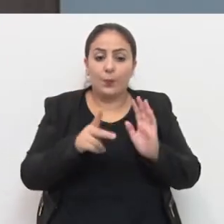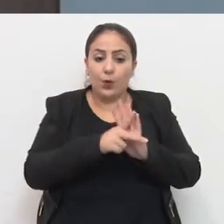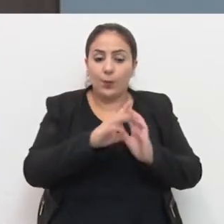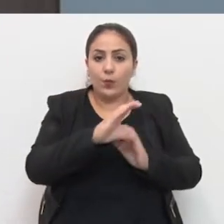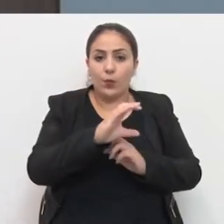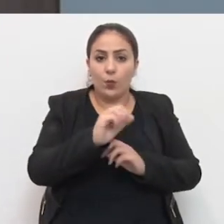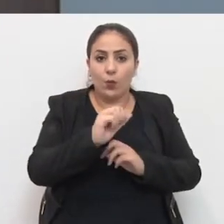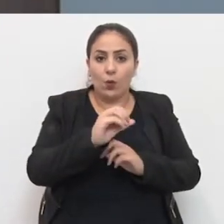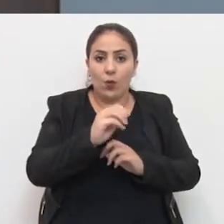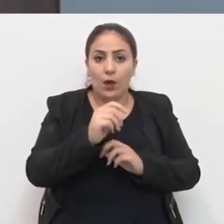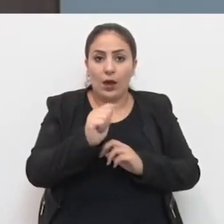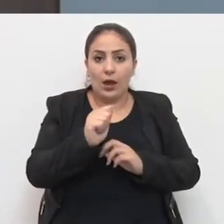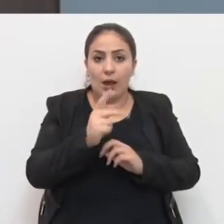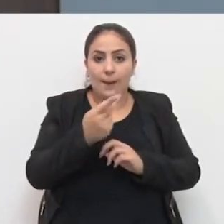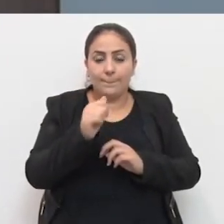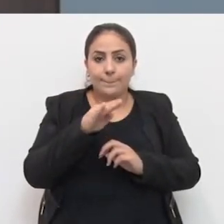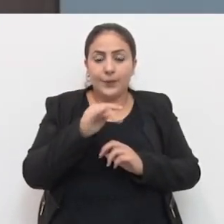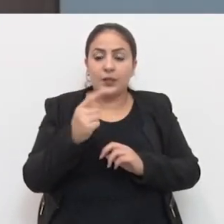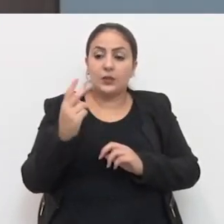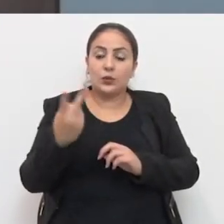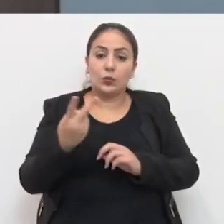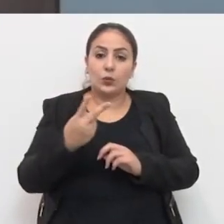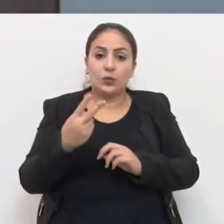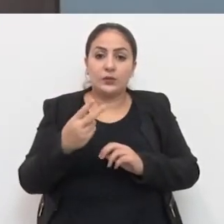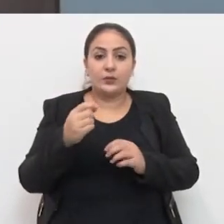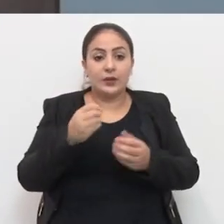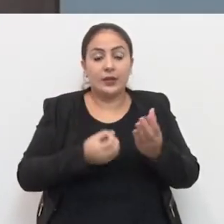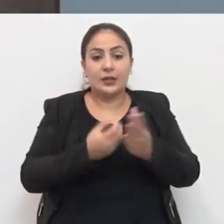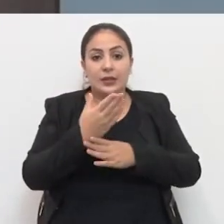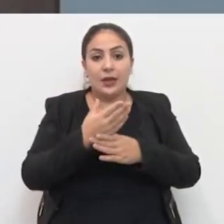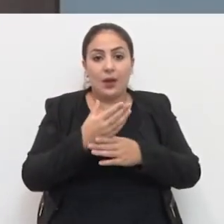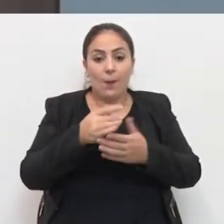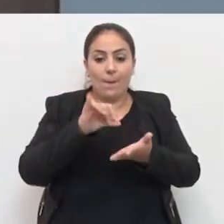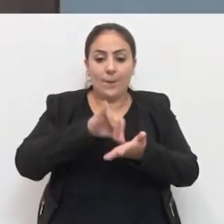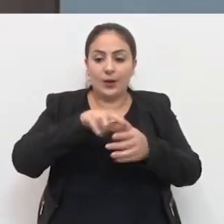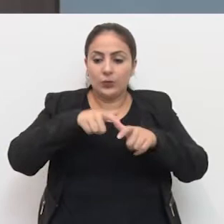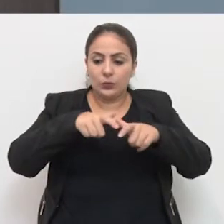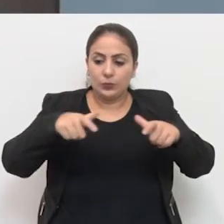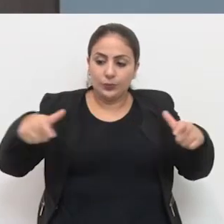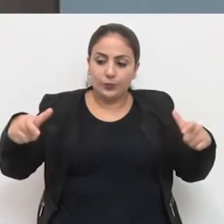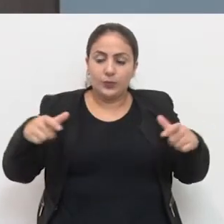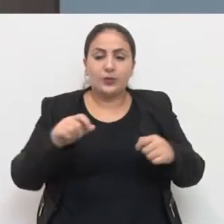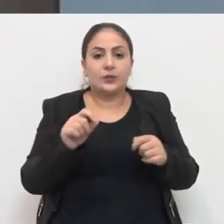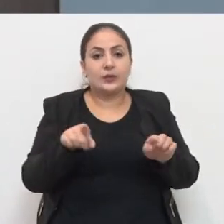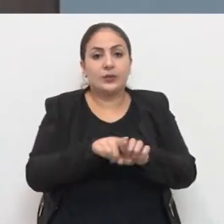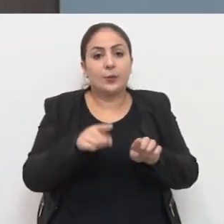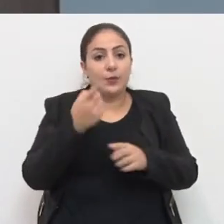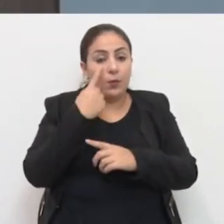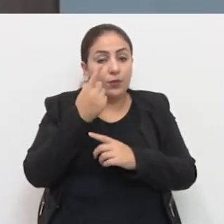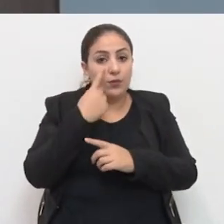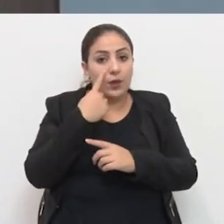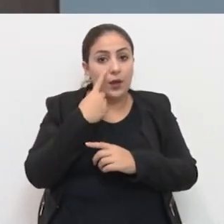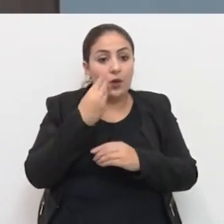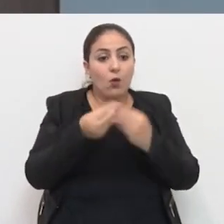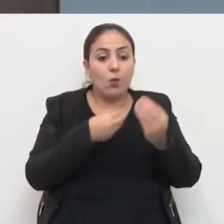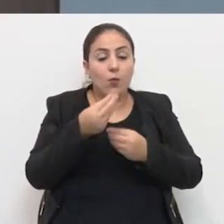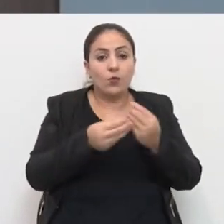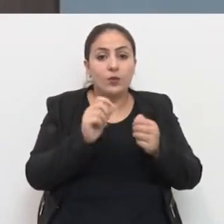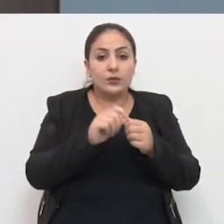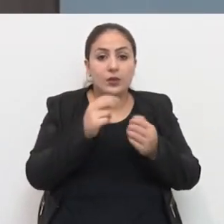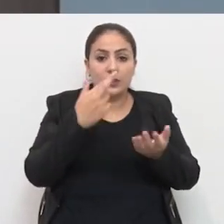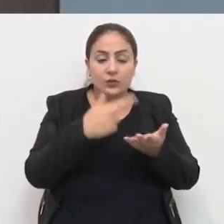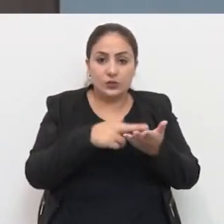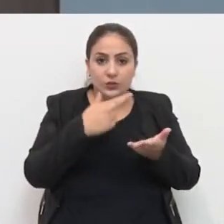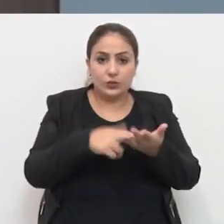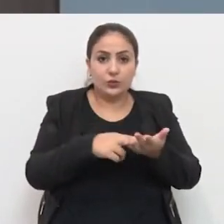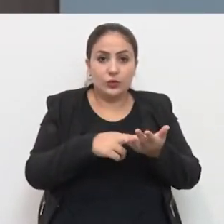servir para um parque linear. Também estamos trabalhando na regularização dos imóveis da extinta Coab, com o apoio